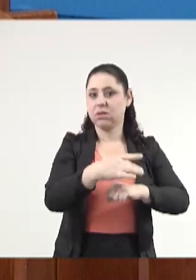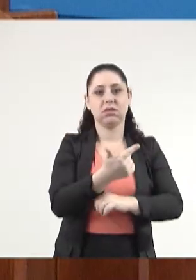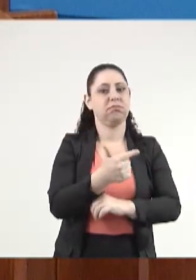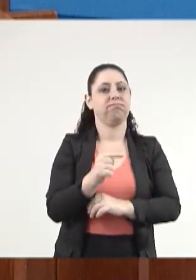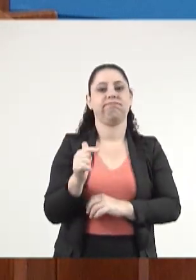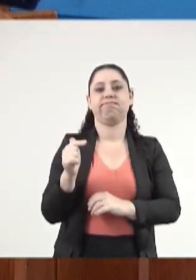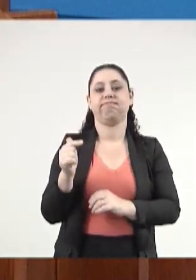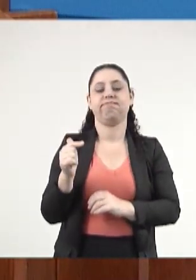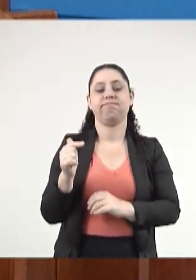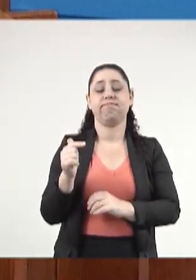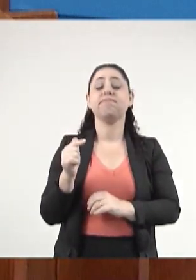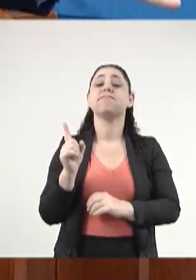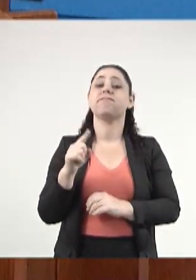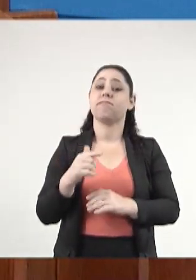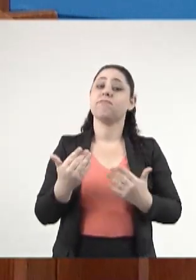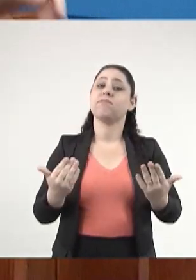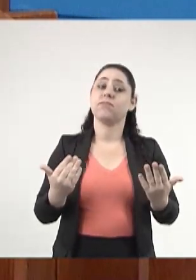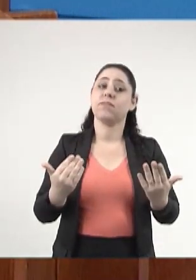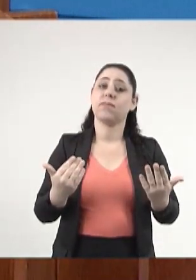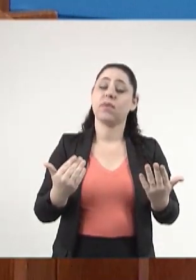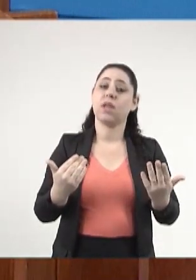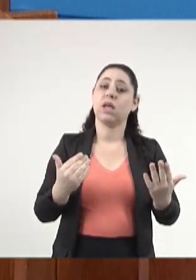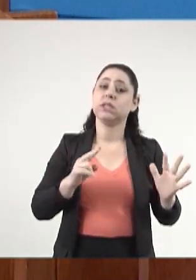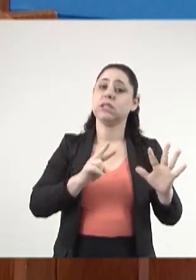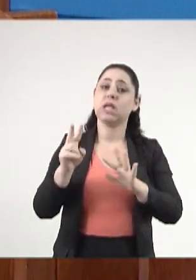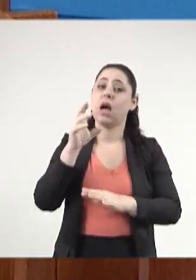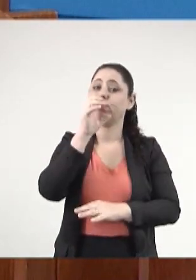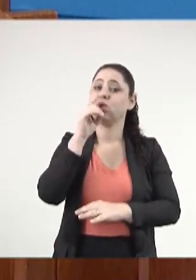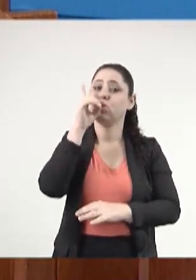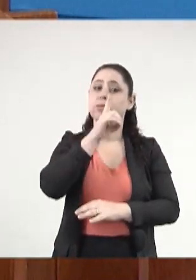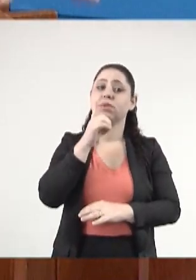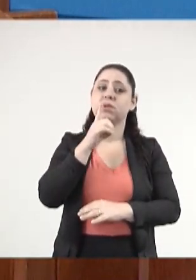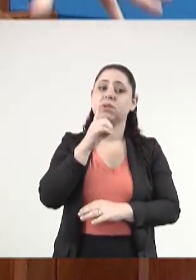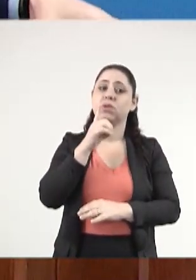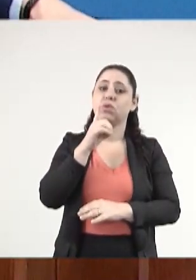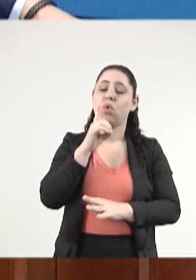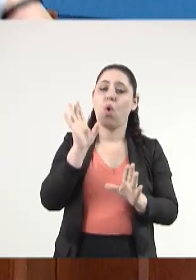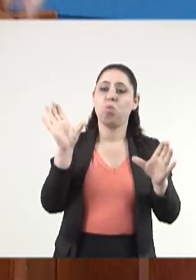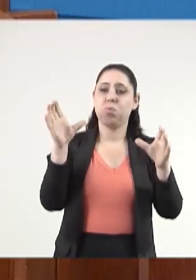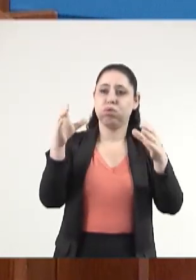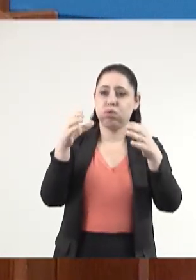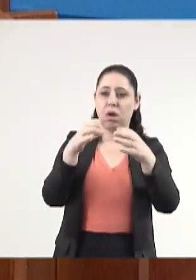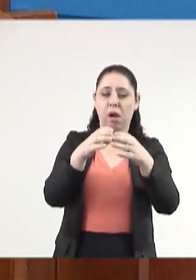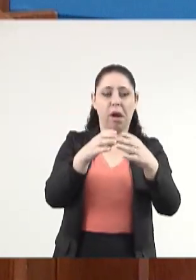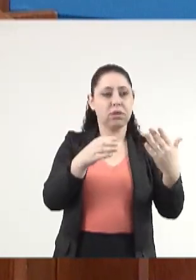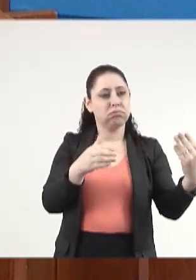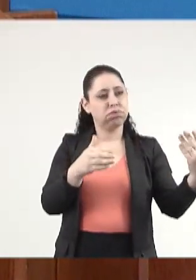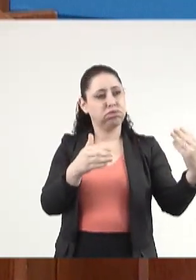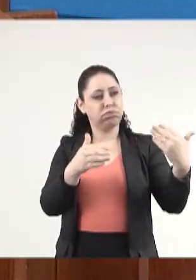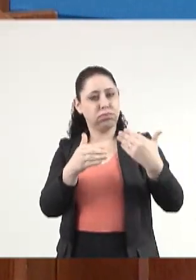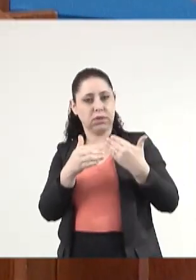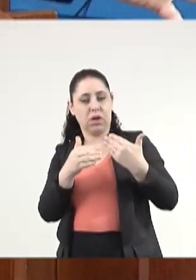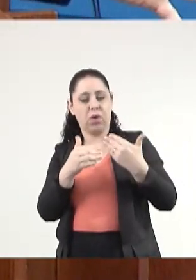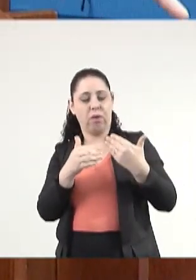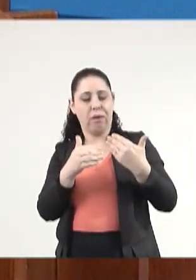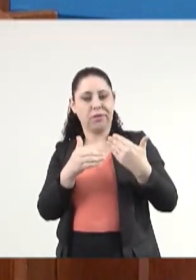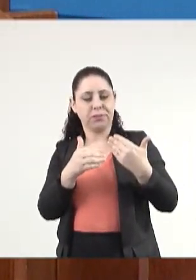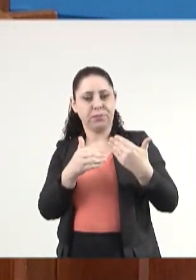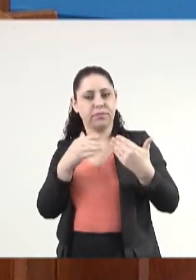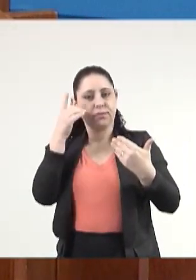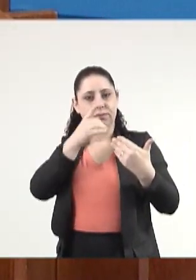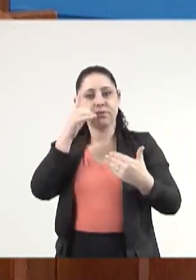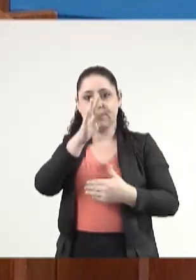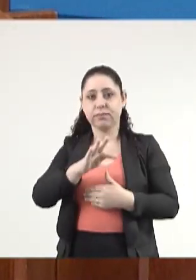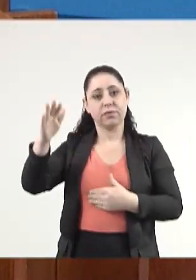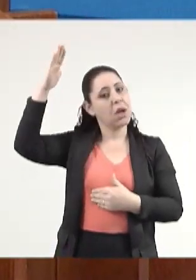desprotegidas. E, aliás, neste final de semana, veio uma comitiva, tinha um deputado federal do